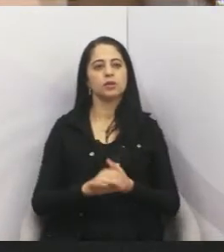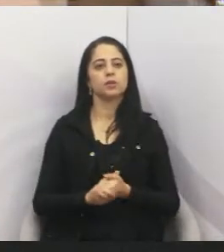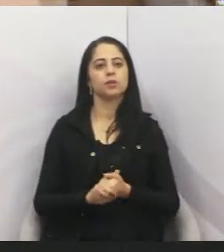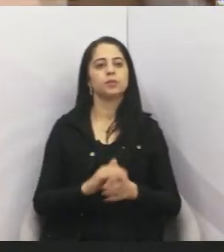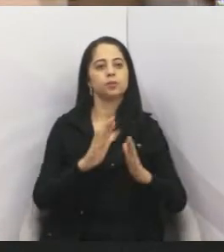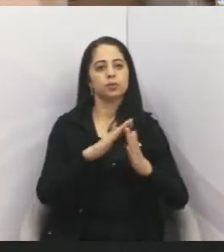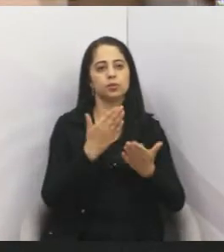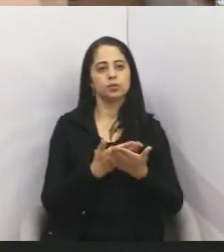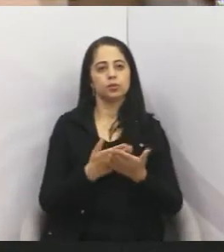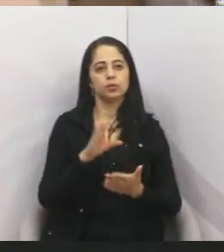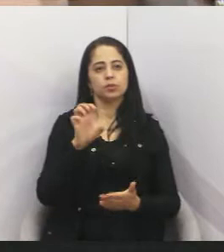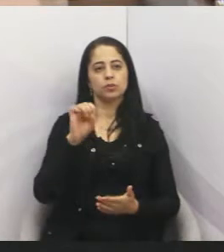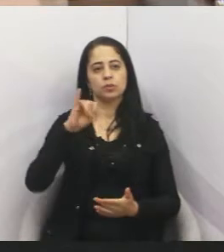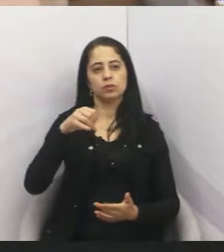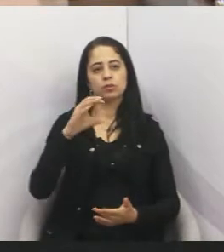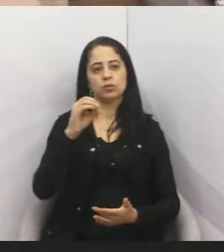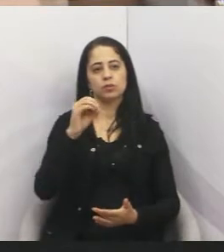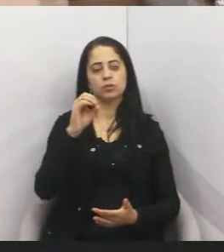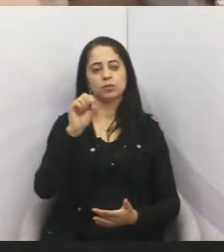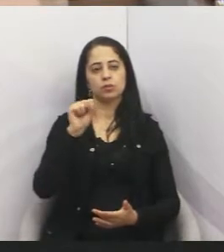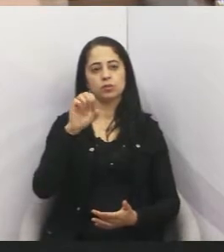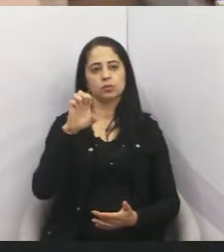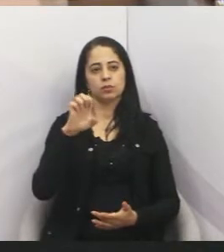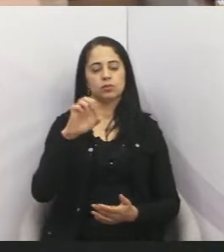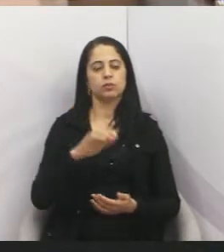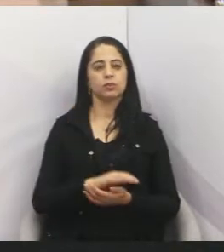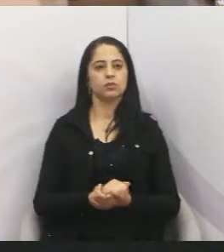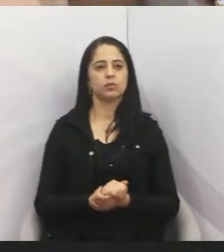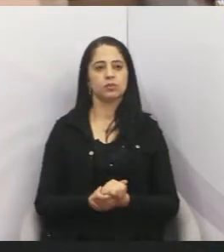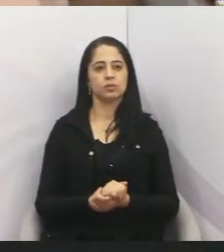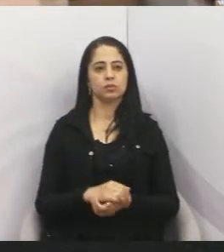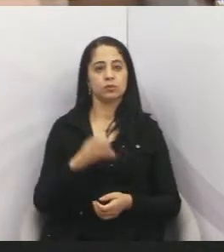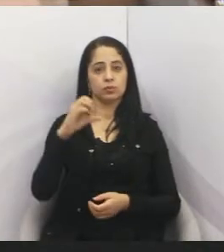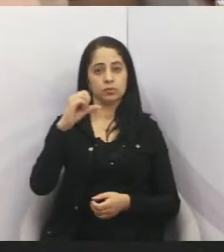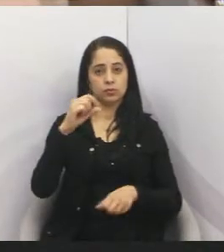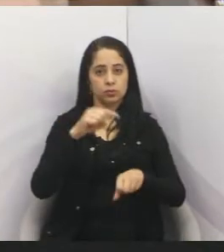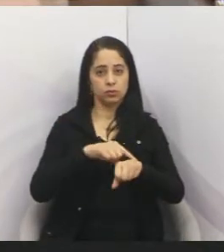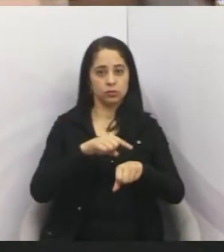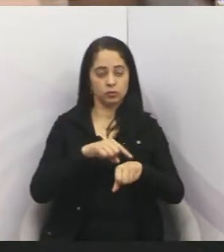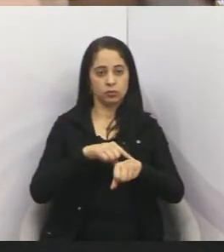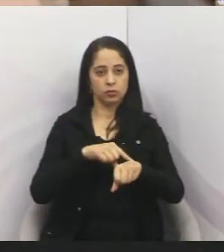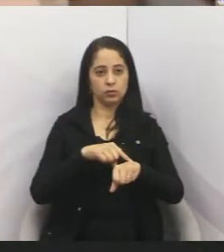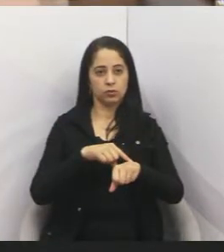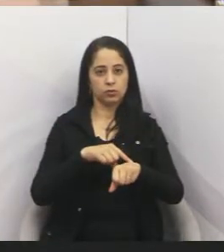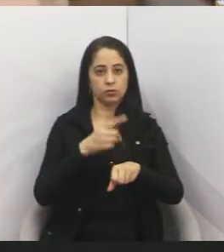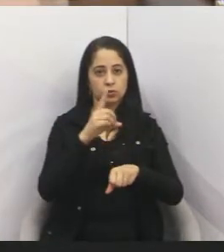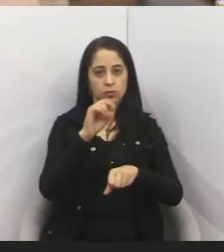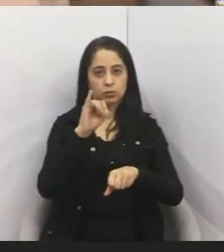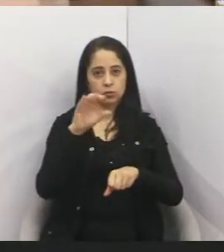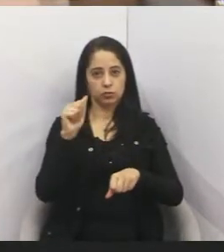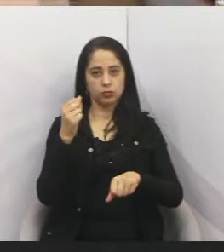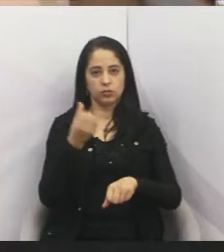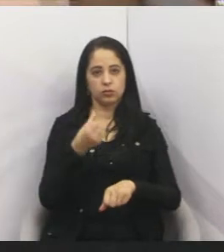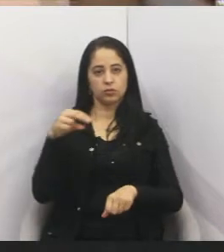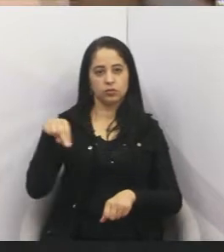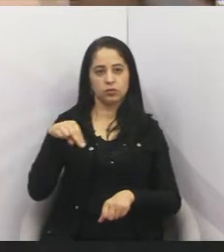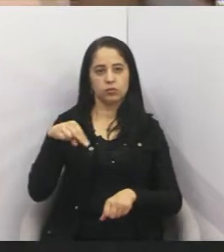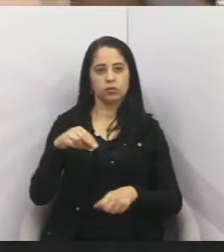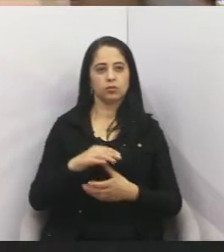Escola MF José Eboli de Lima. Às 9h01 do dia 6 de novembro